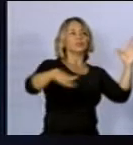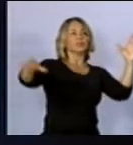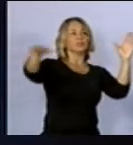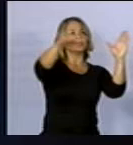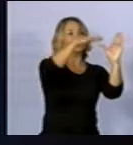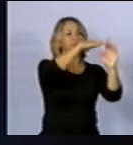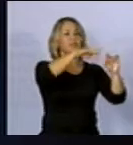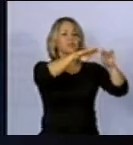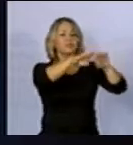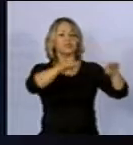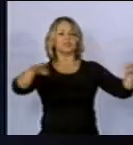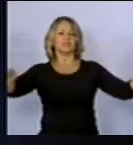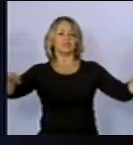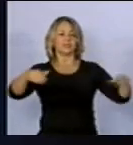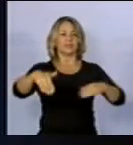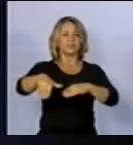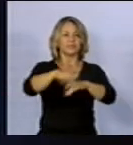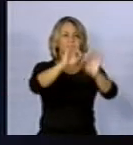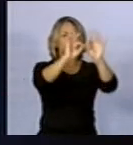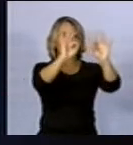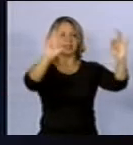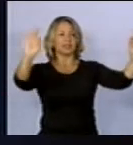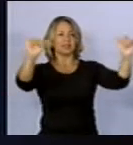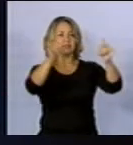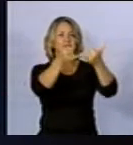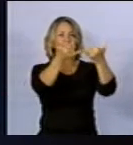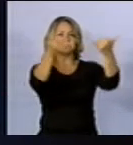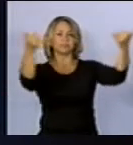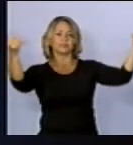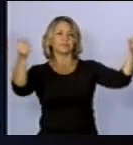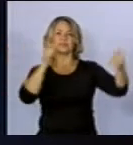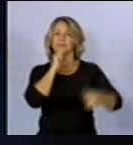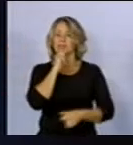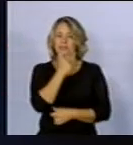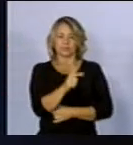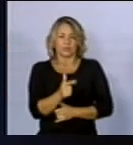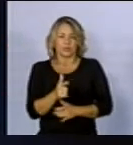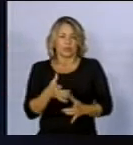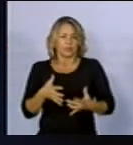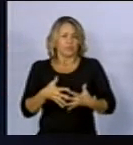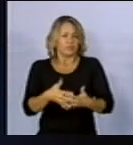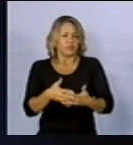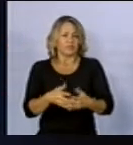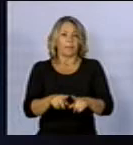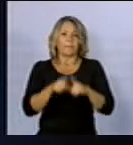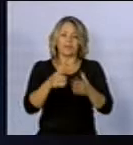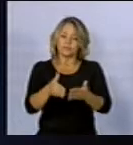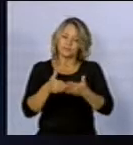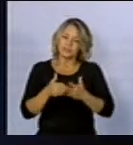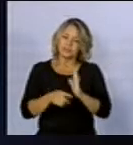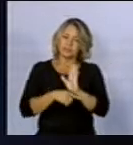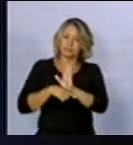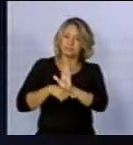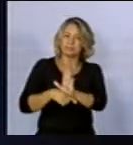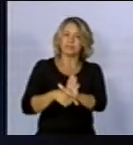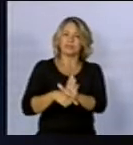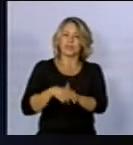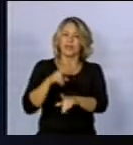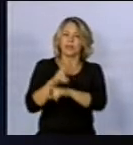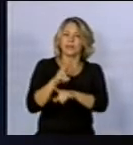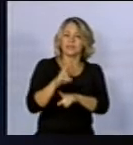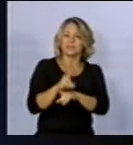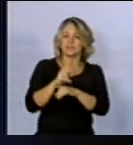bens jurídicos aqui estão eh não em conflito mas Pedindo a proteção do